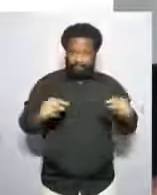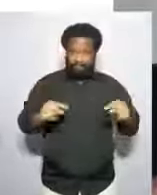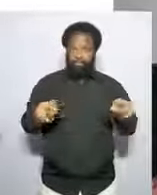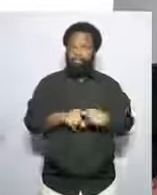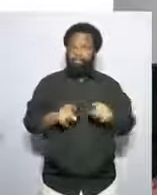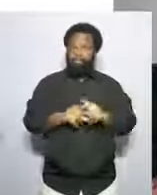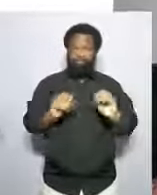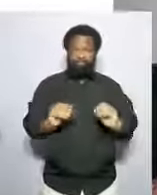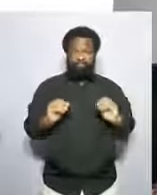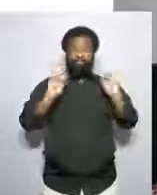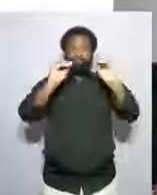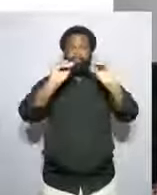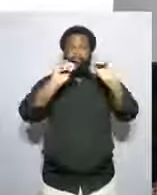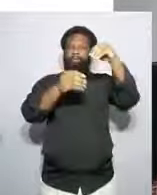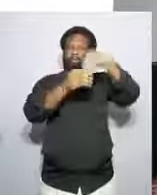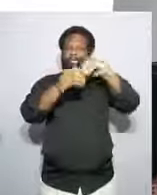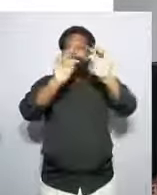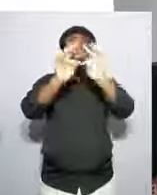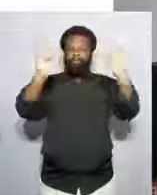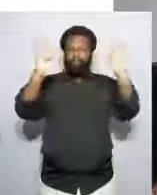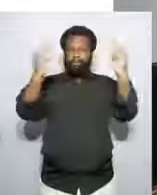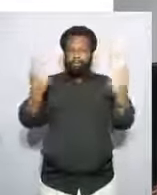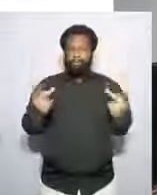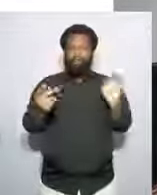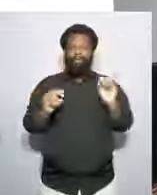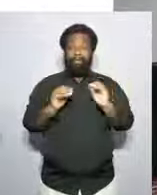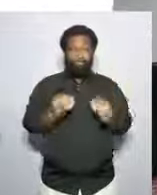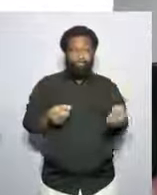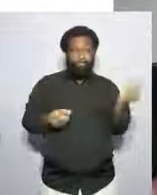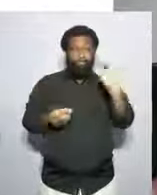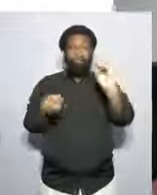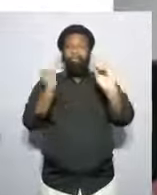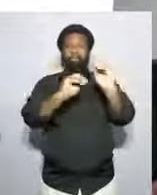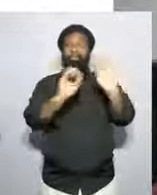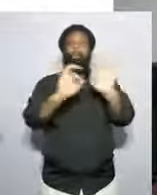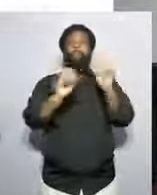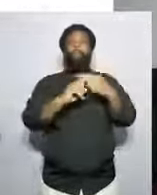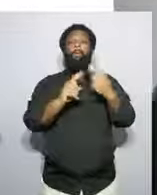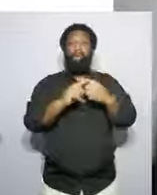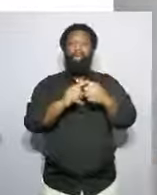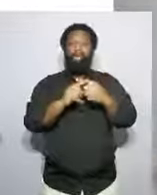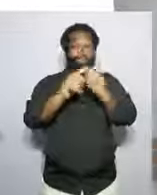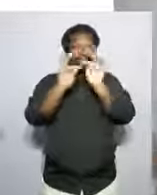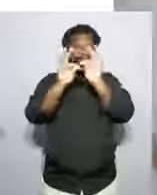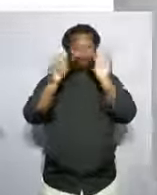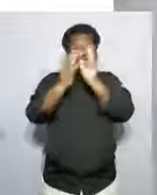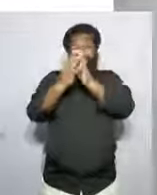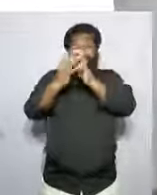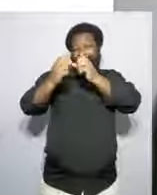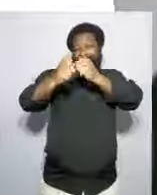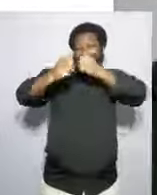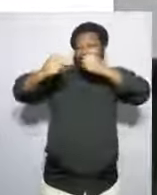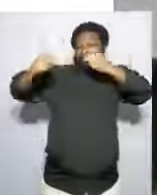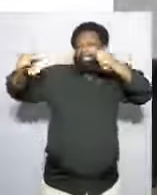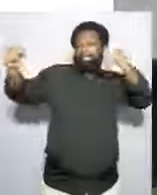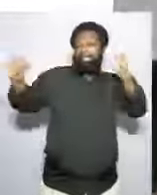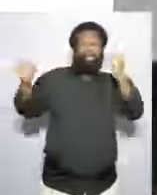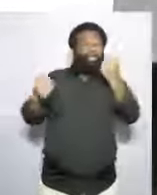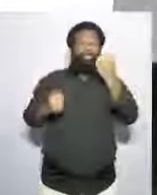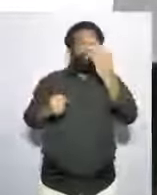aqui. A gente só não coloca elas dentro da tabela para a tabela não ficar muito grande. Então, na verdade, tem